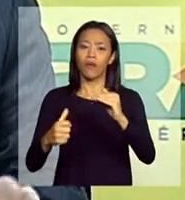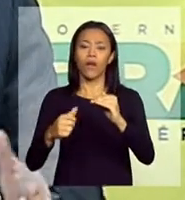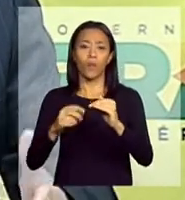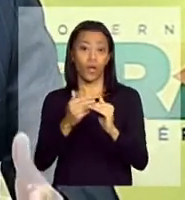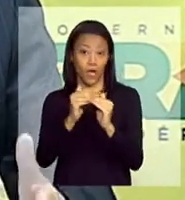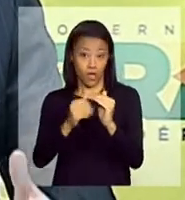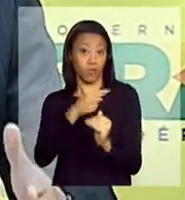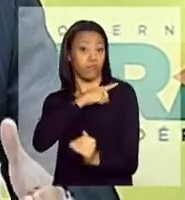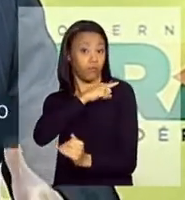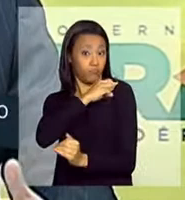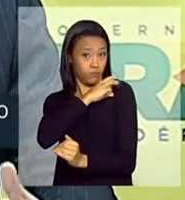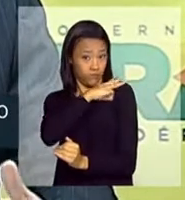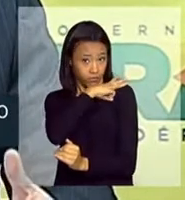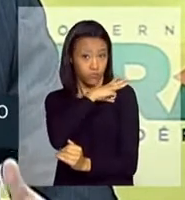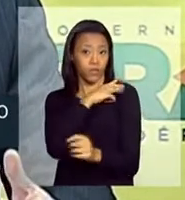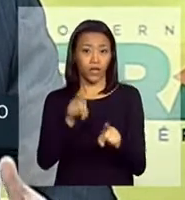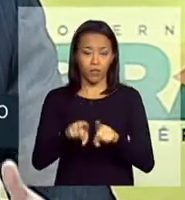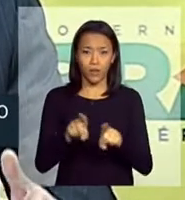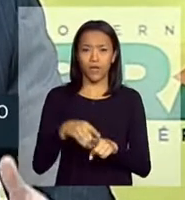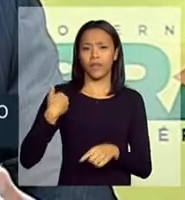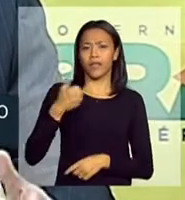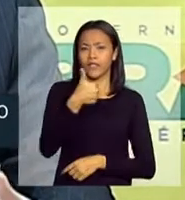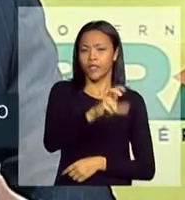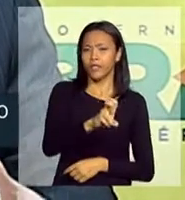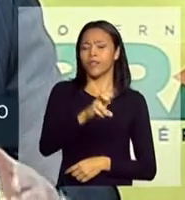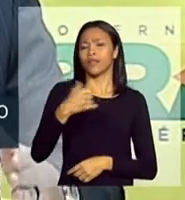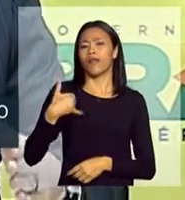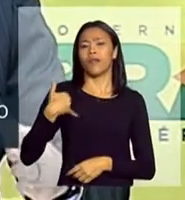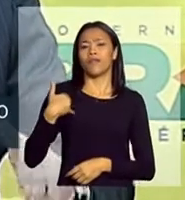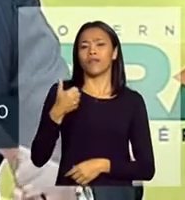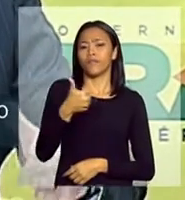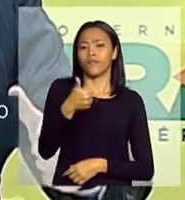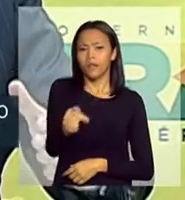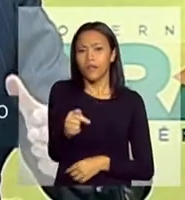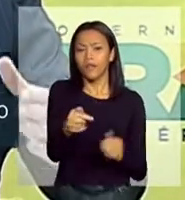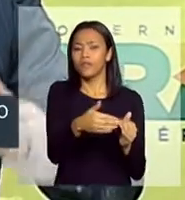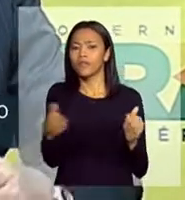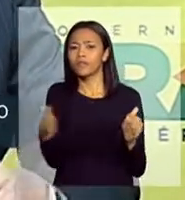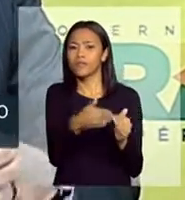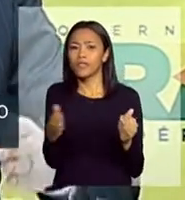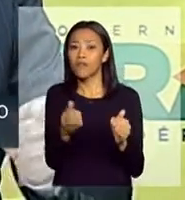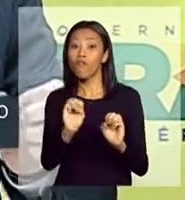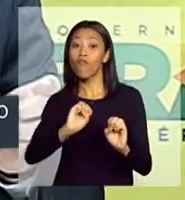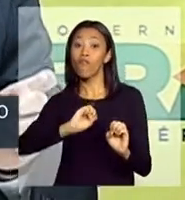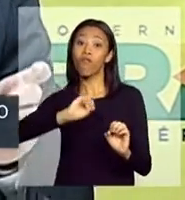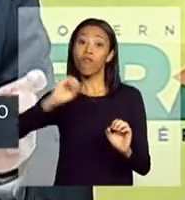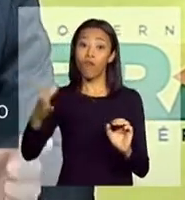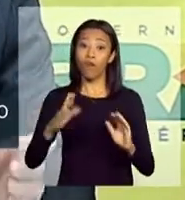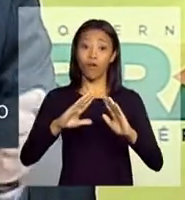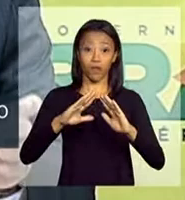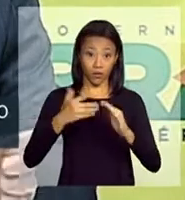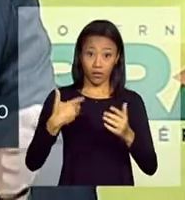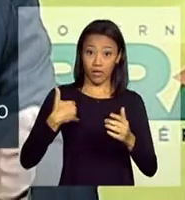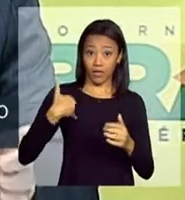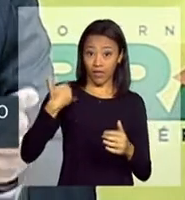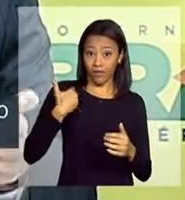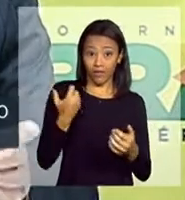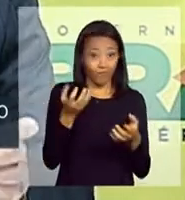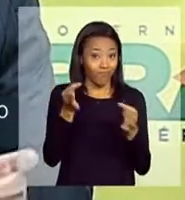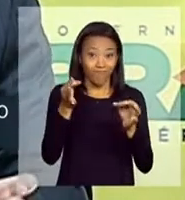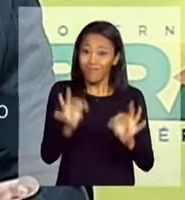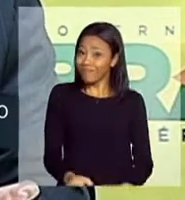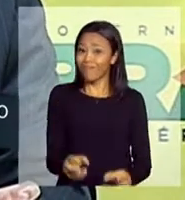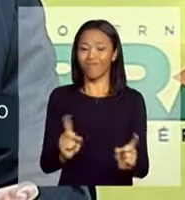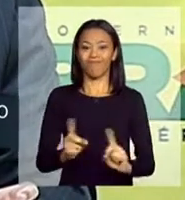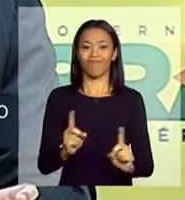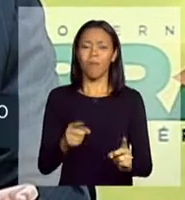que ser mais da metade dos jovens de 15 a 17 anos estavam em anos fora da idade que eles deveriam